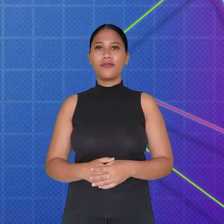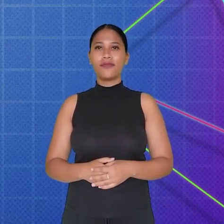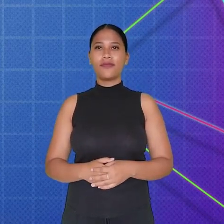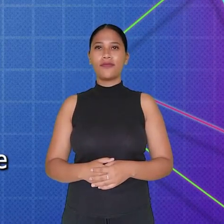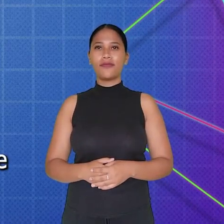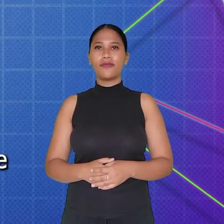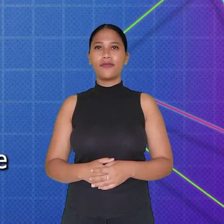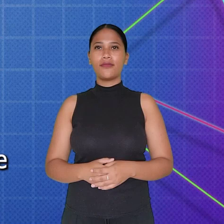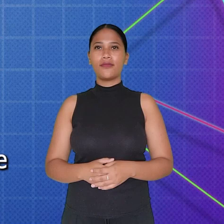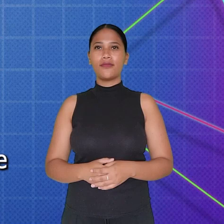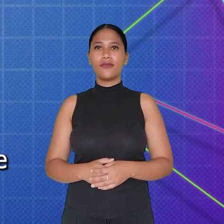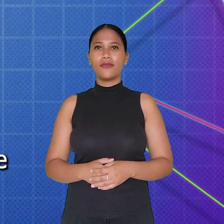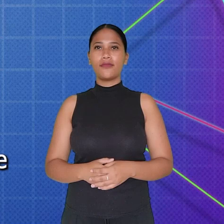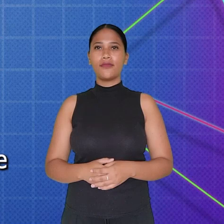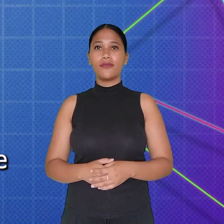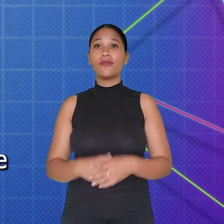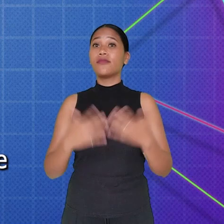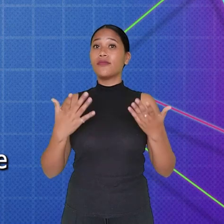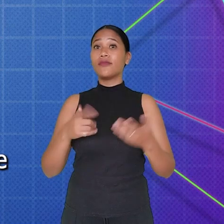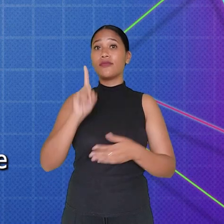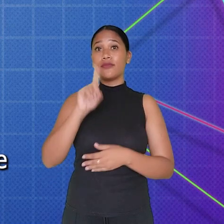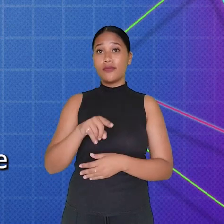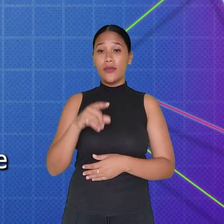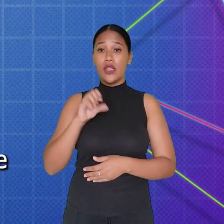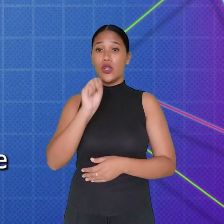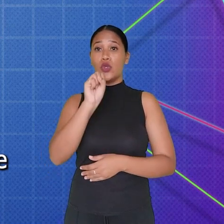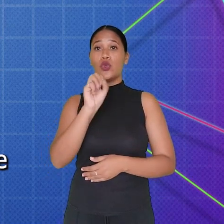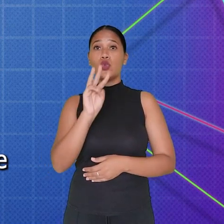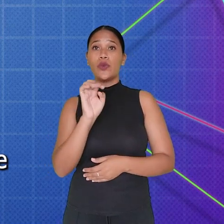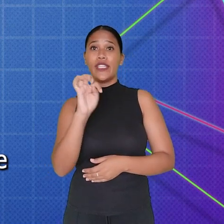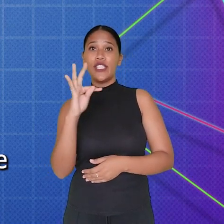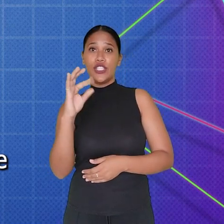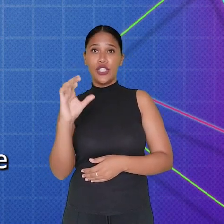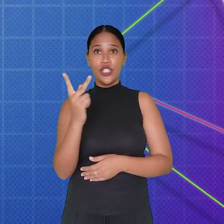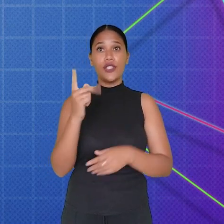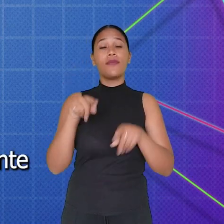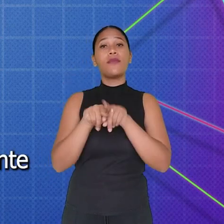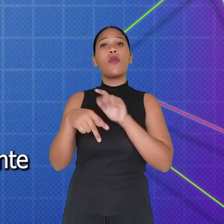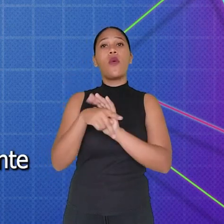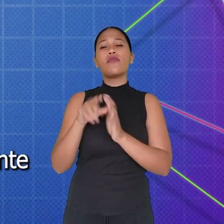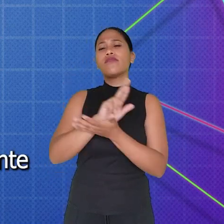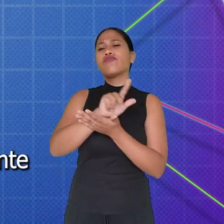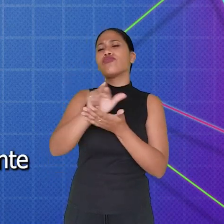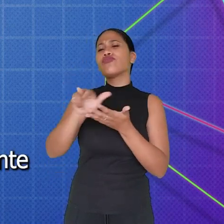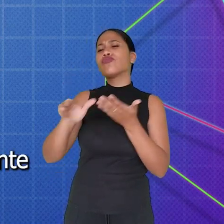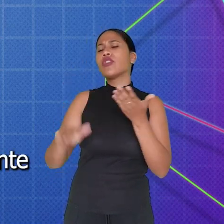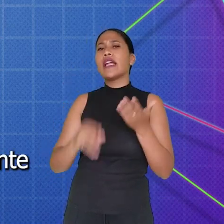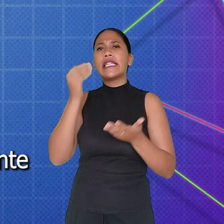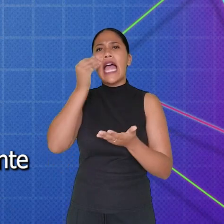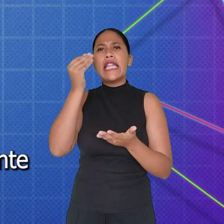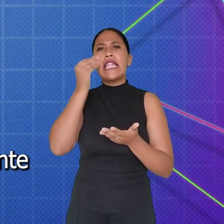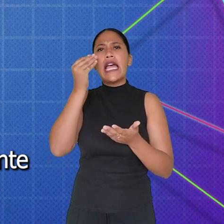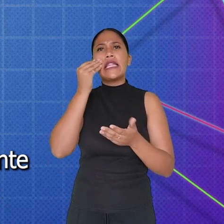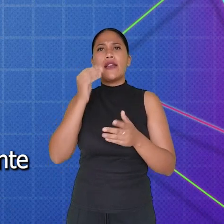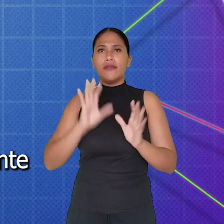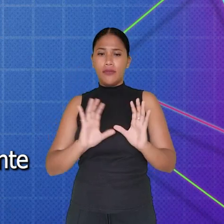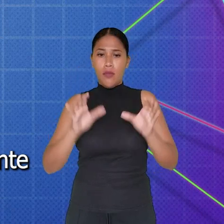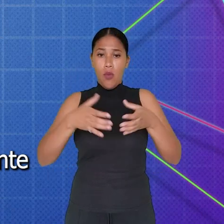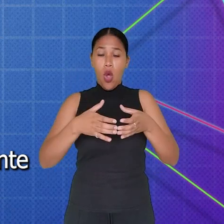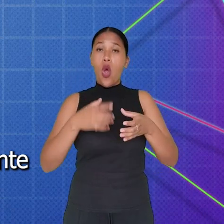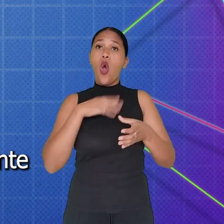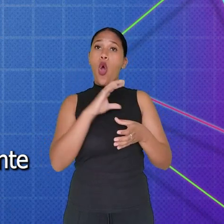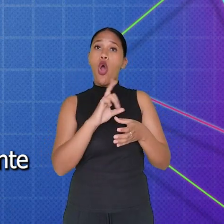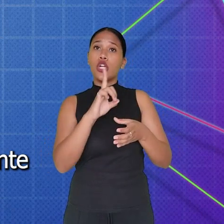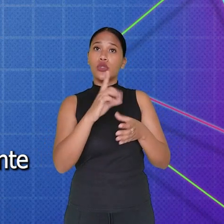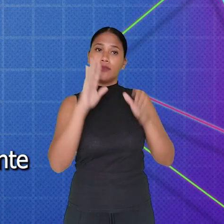Switch. A estrutura switch permite que você teste várias condições diferentes e execute o bloco de código correspondente a